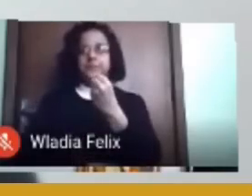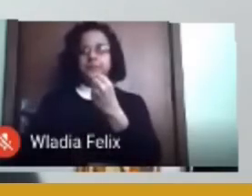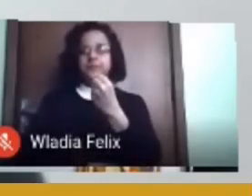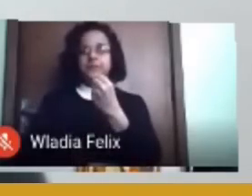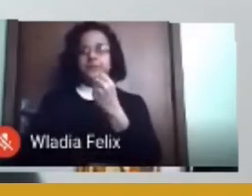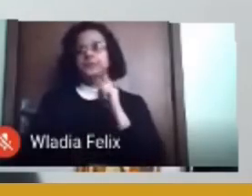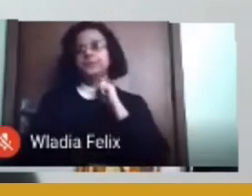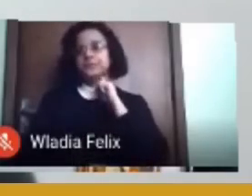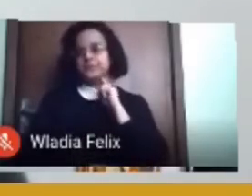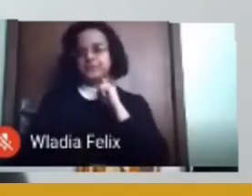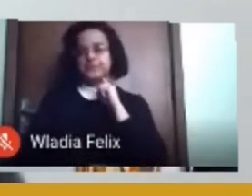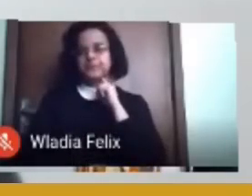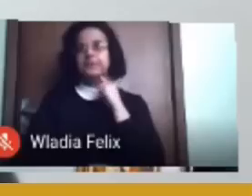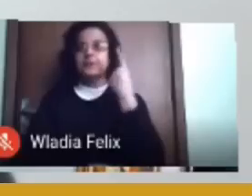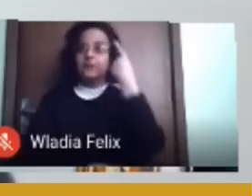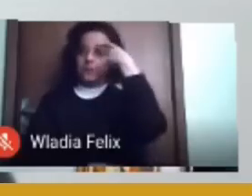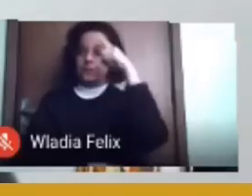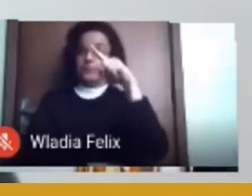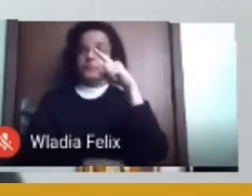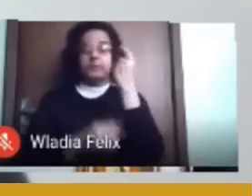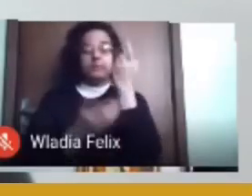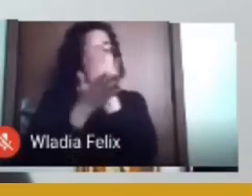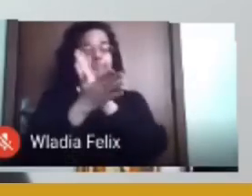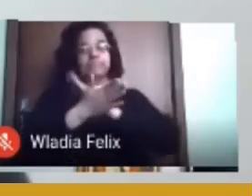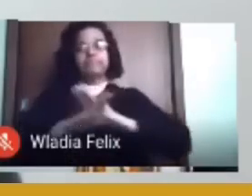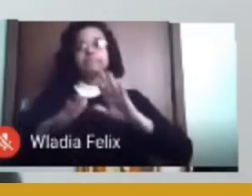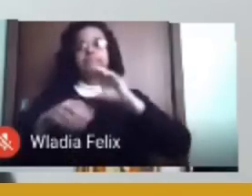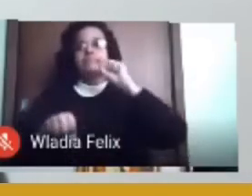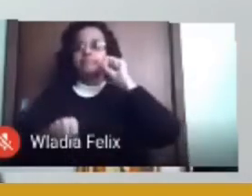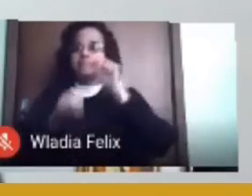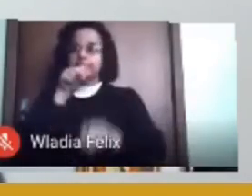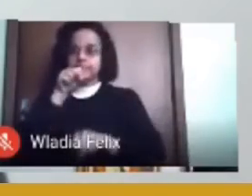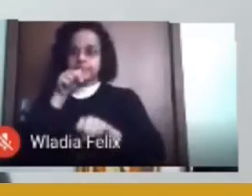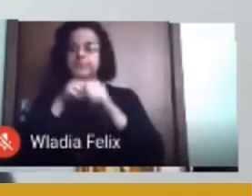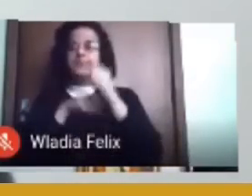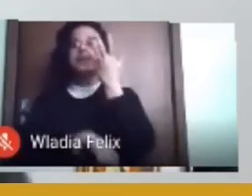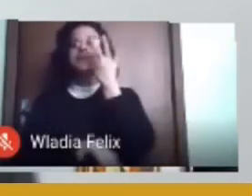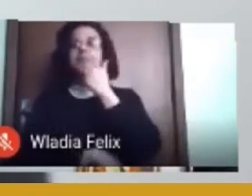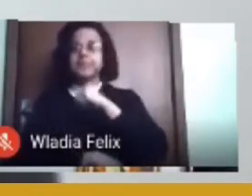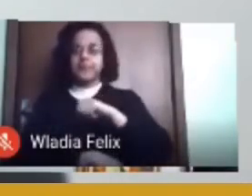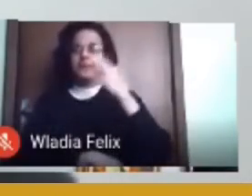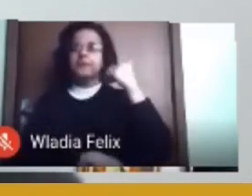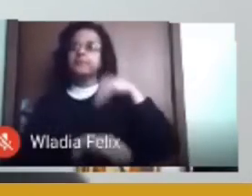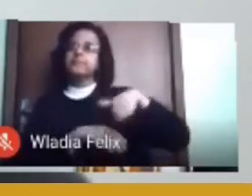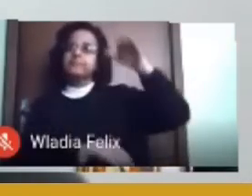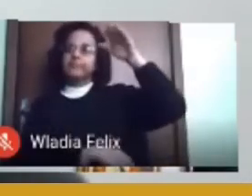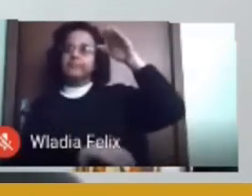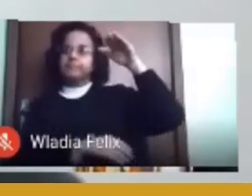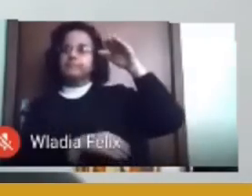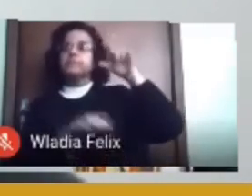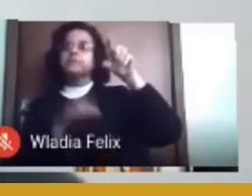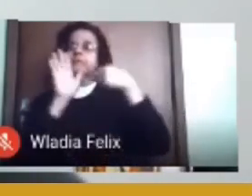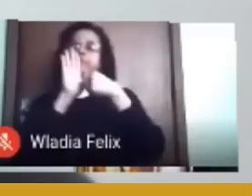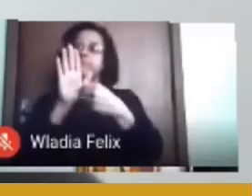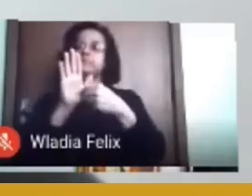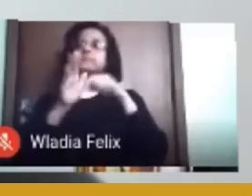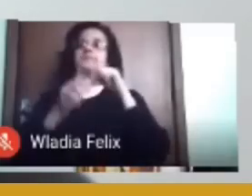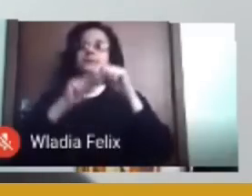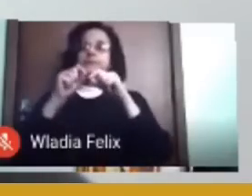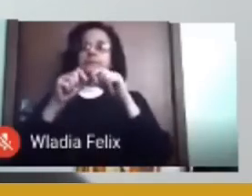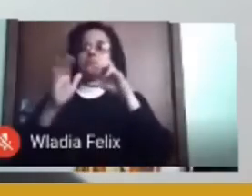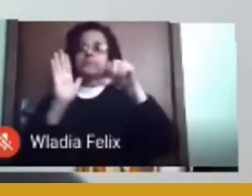Eu trago aí um histórico de um crime bárbaro que aconteceu em 1973 com a Araceli,